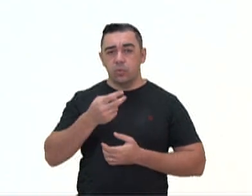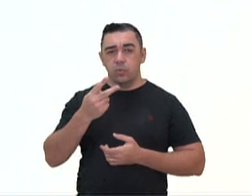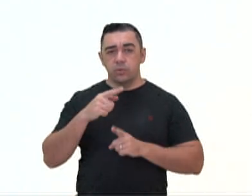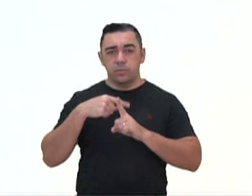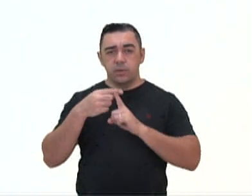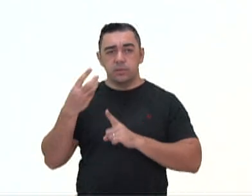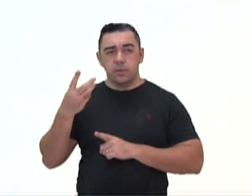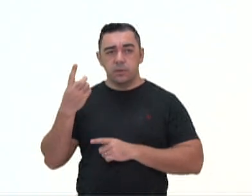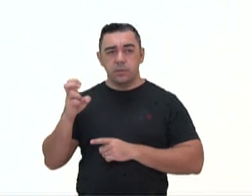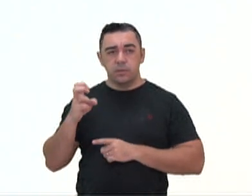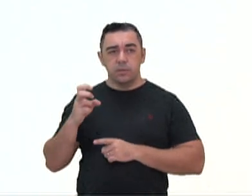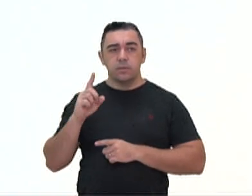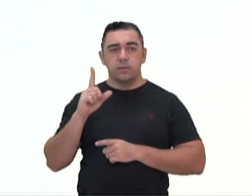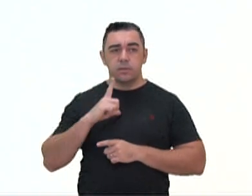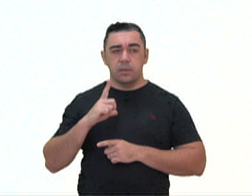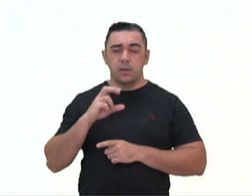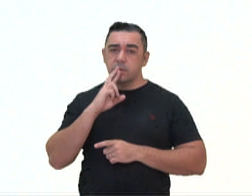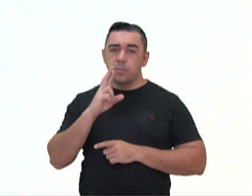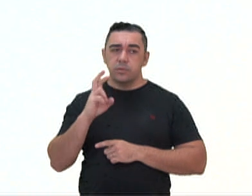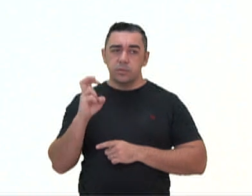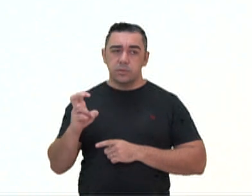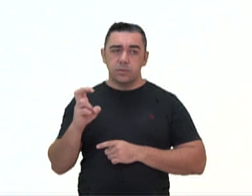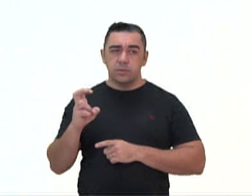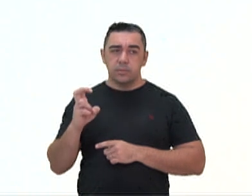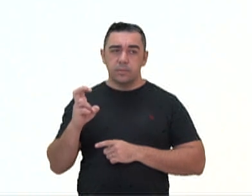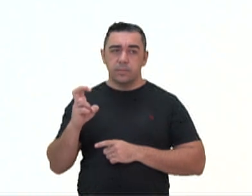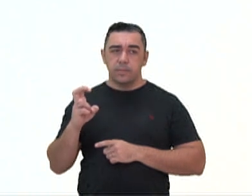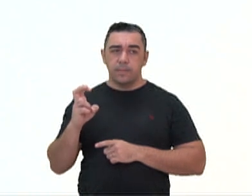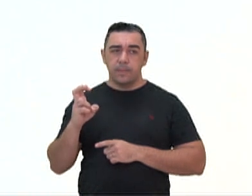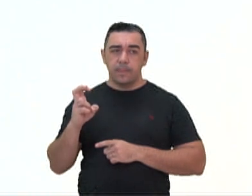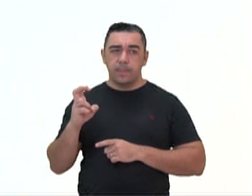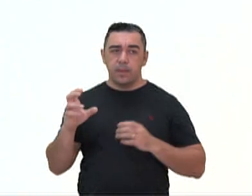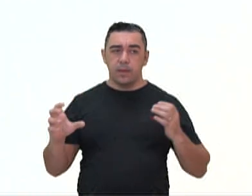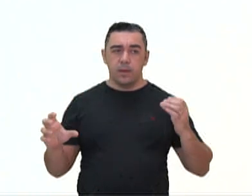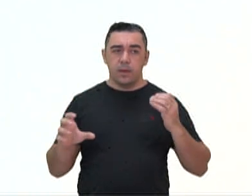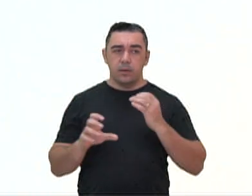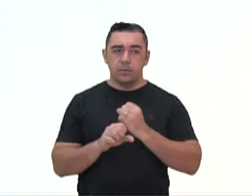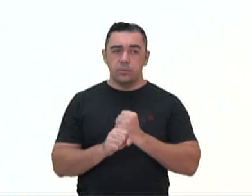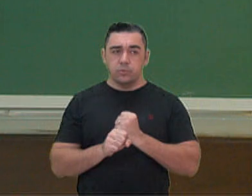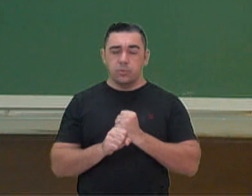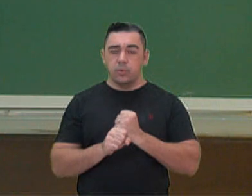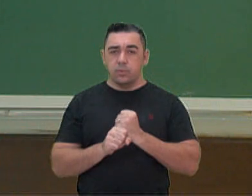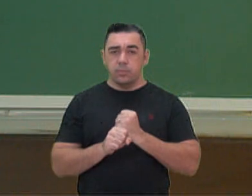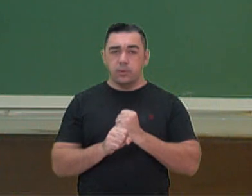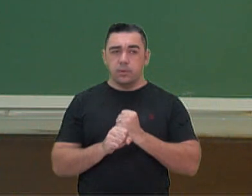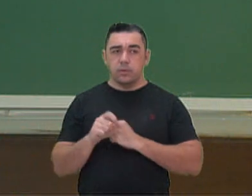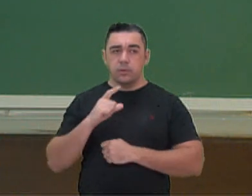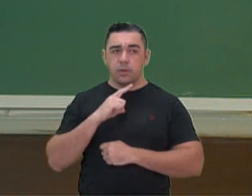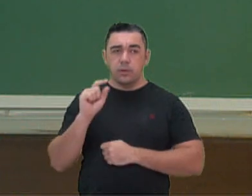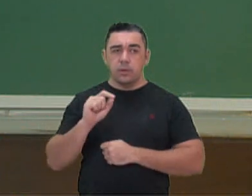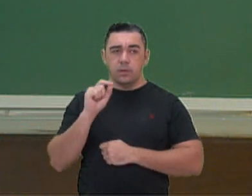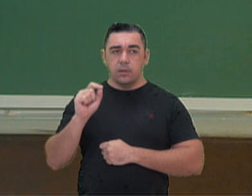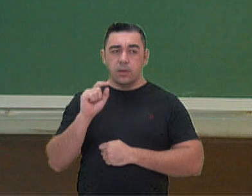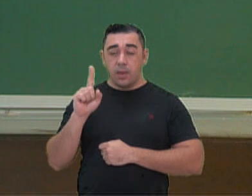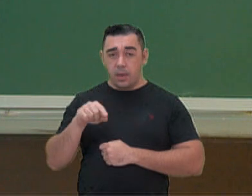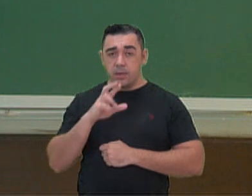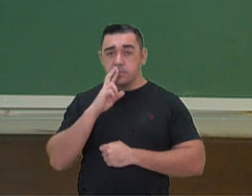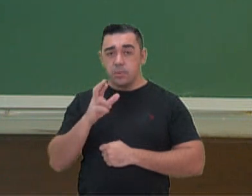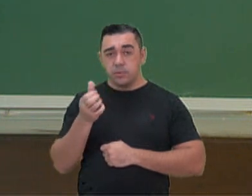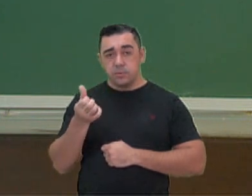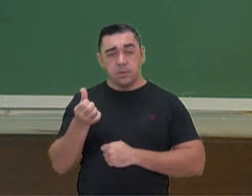3, 15, por 3 são 5. A soma desses dois estava indicando que era